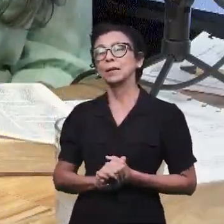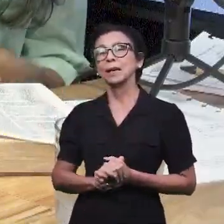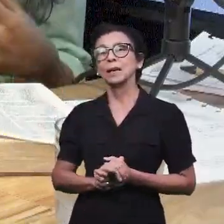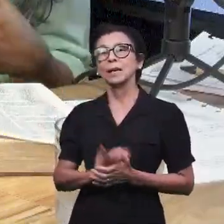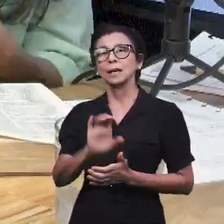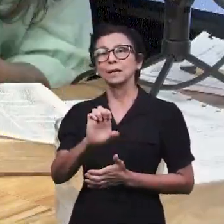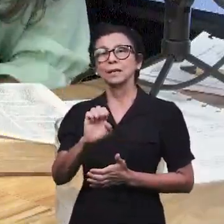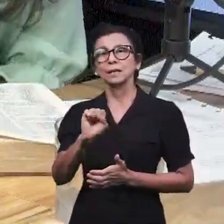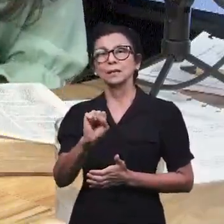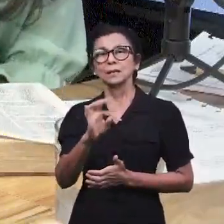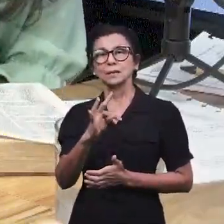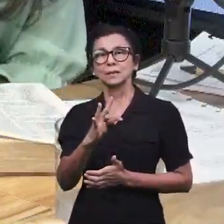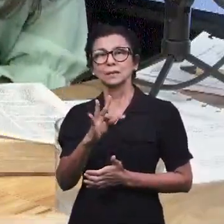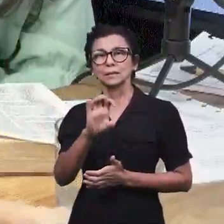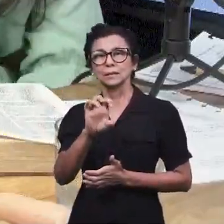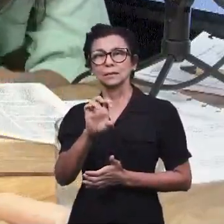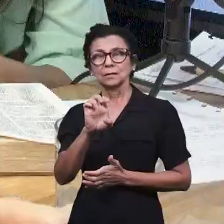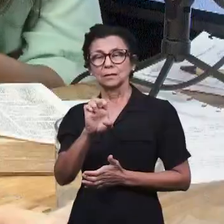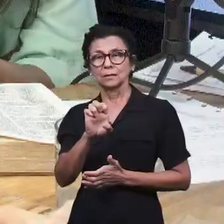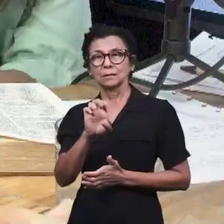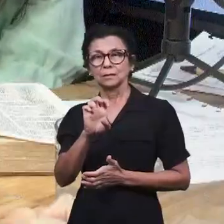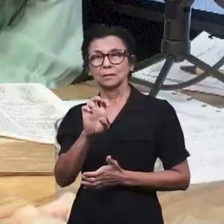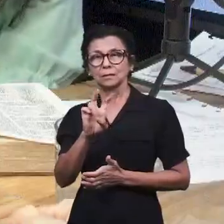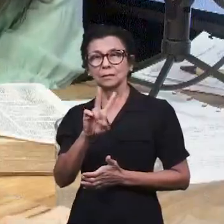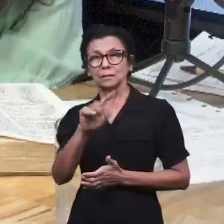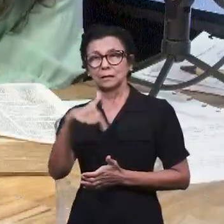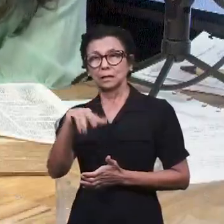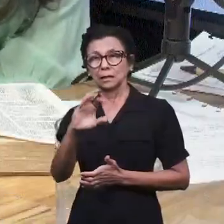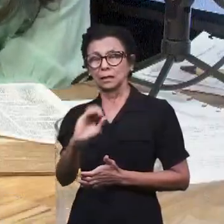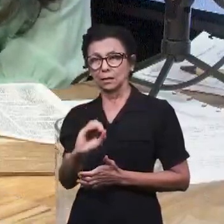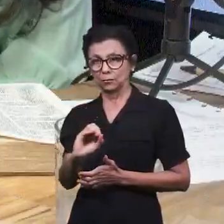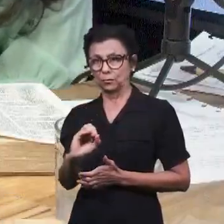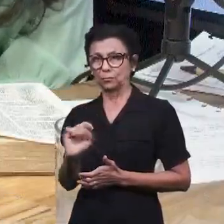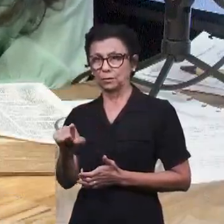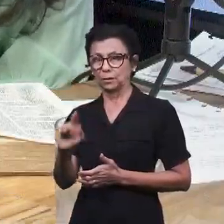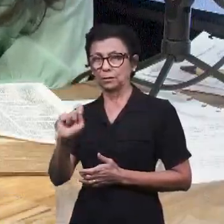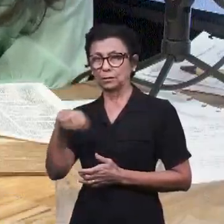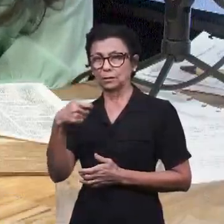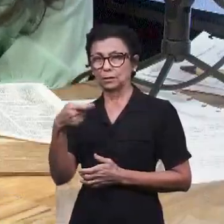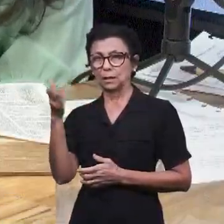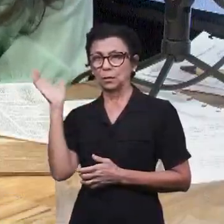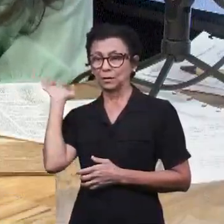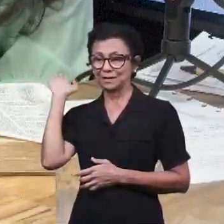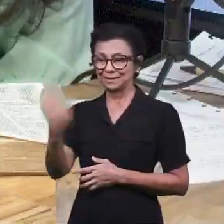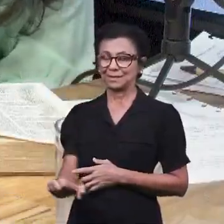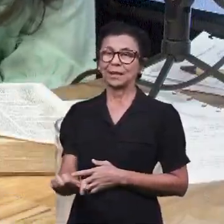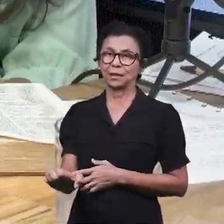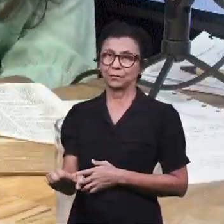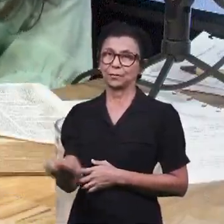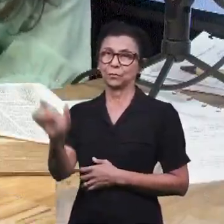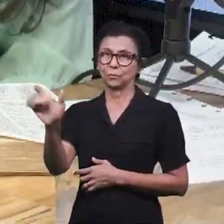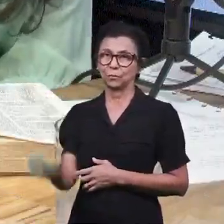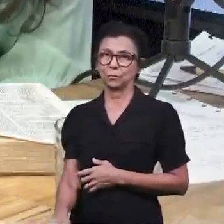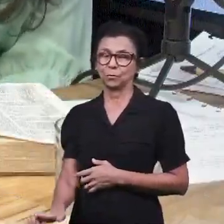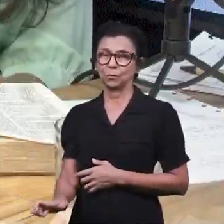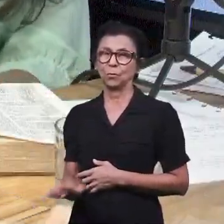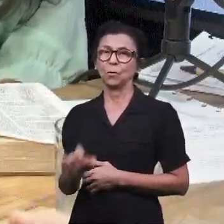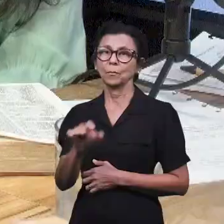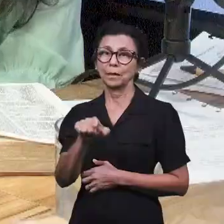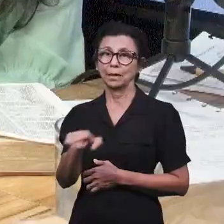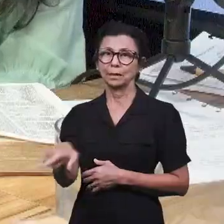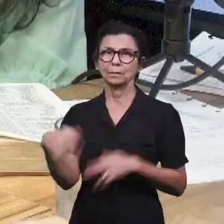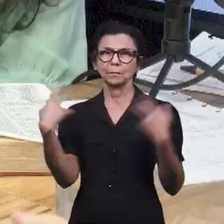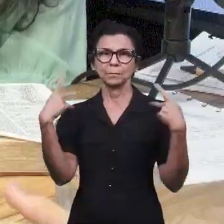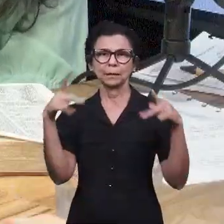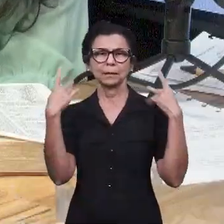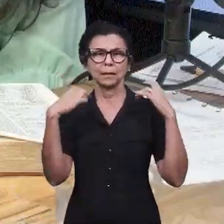no momento ali do apedrejamento, por estar pregando o evangelho, o Senhor dá a ele a visão de ver a glória